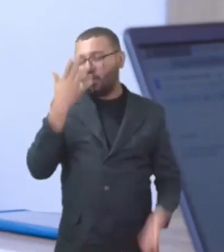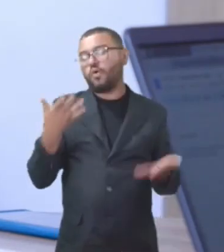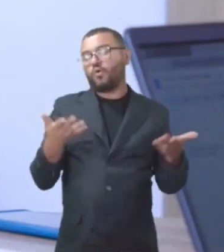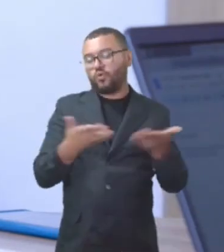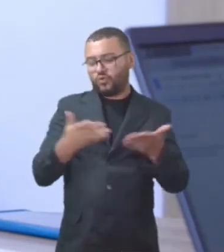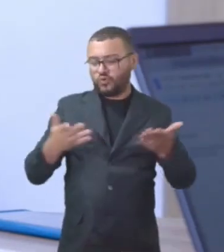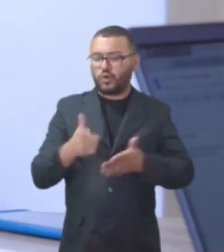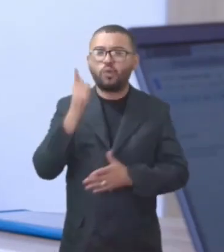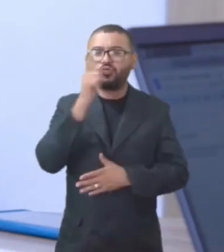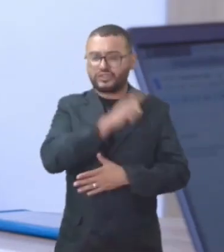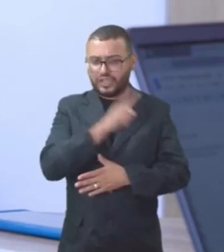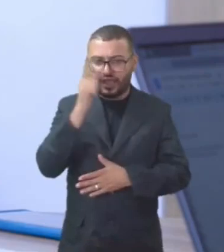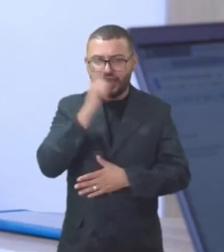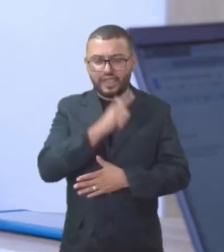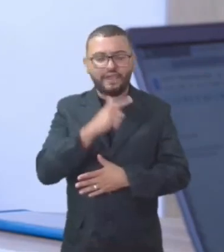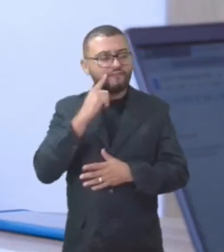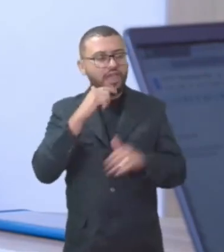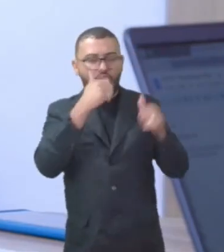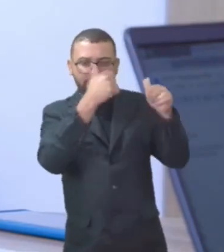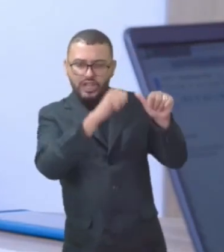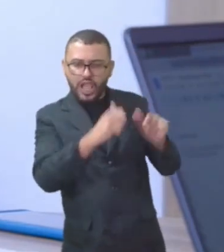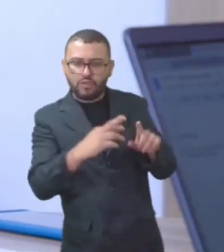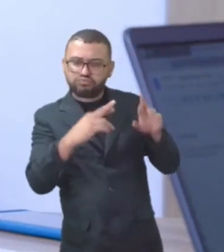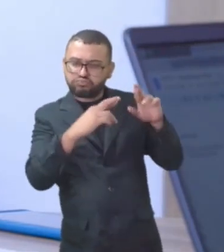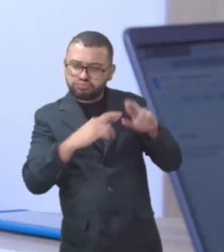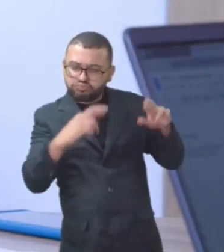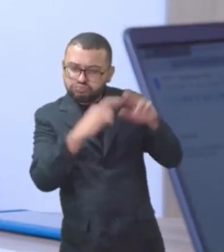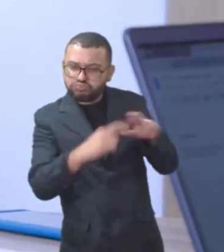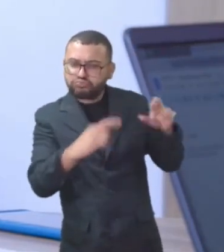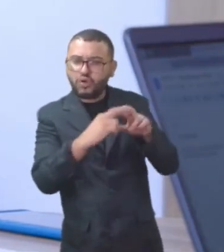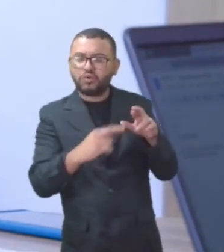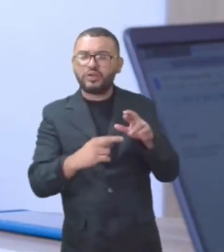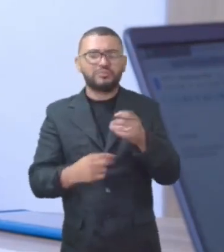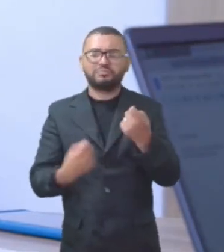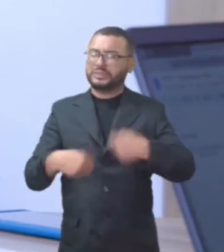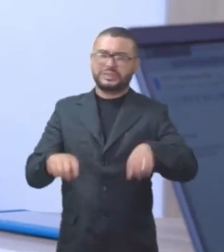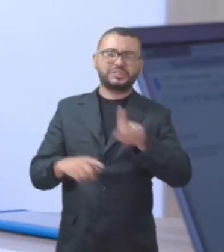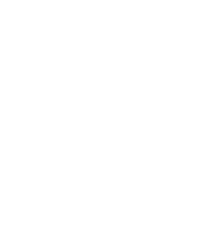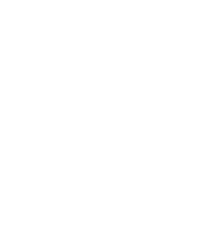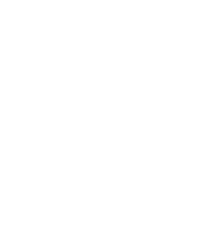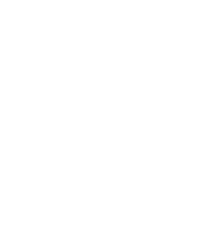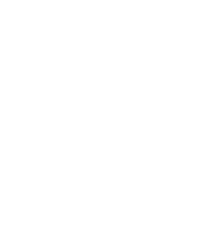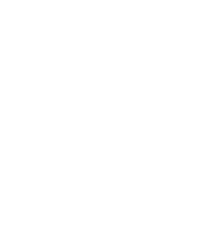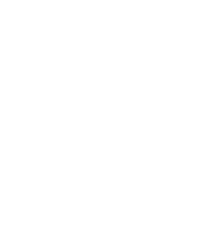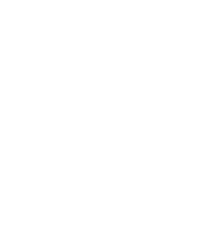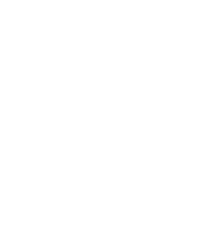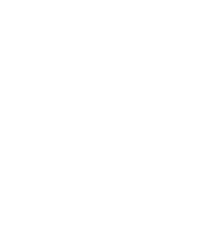fácil auditar, muito mais seguro, né? Não tem por que duvidar da urna eletrônica.